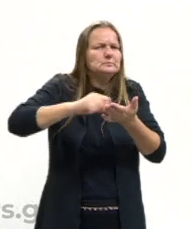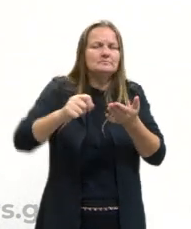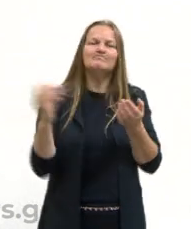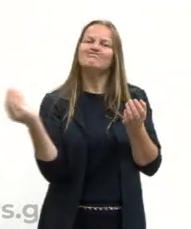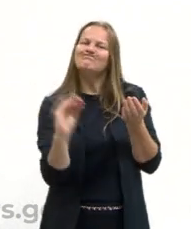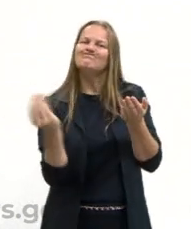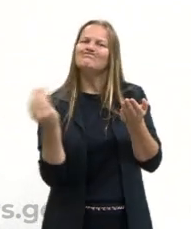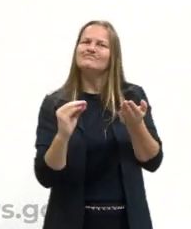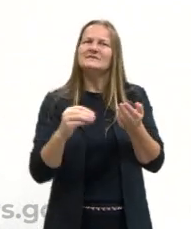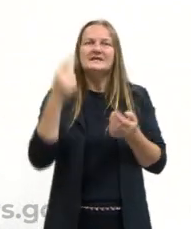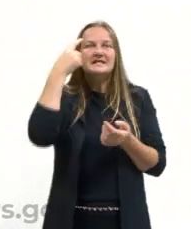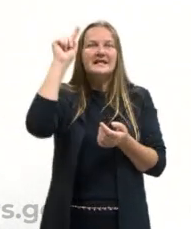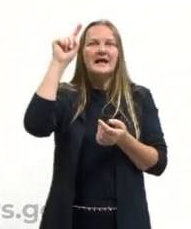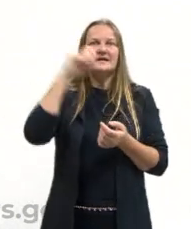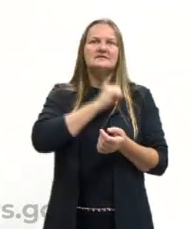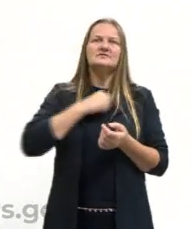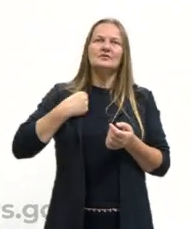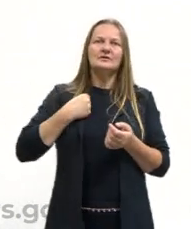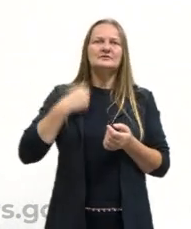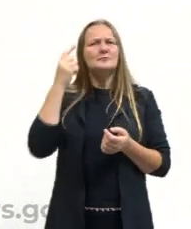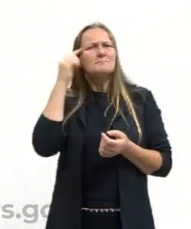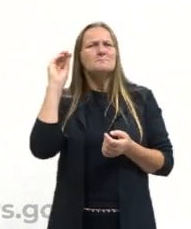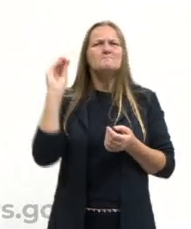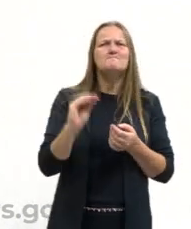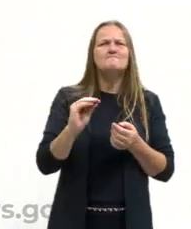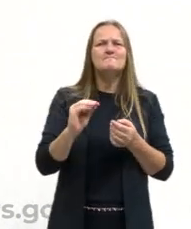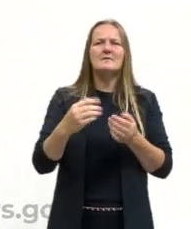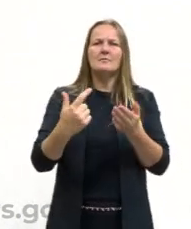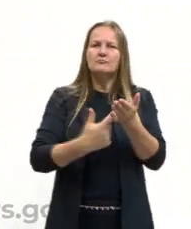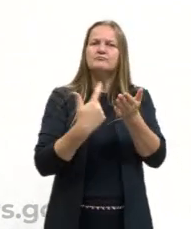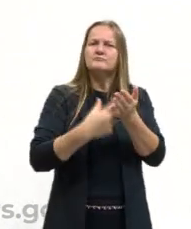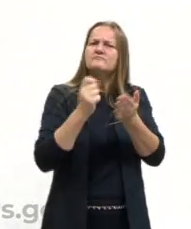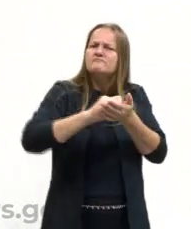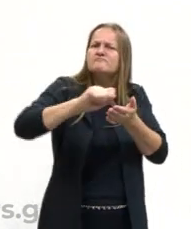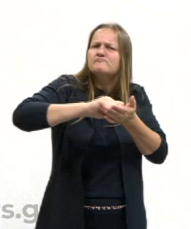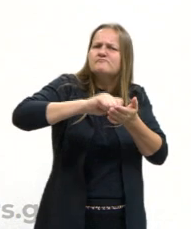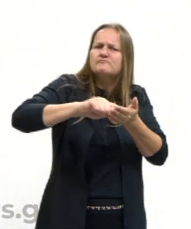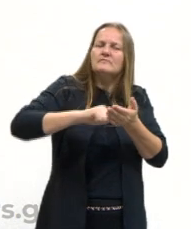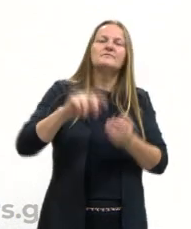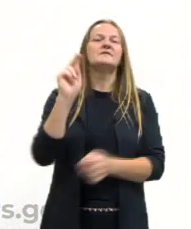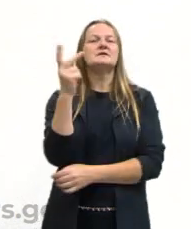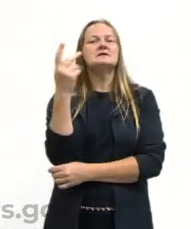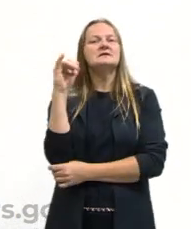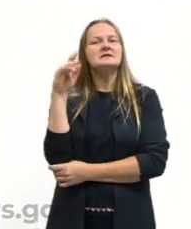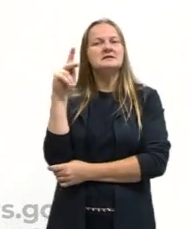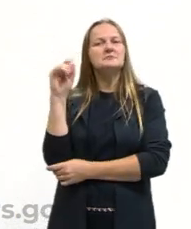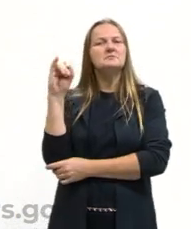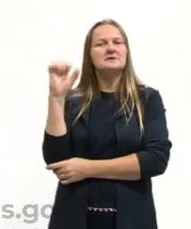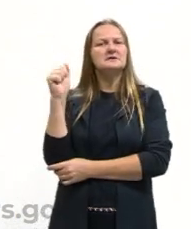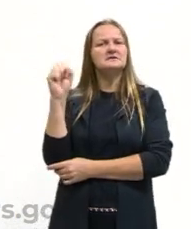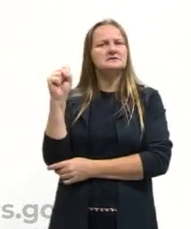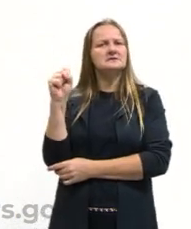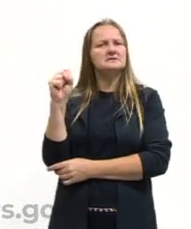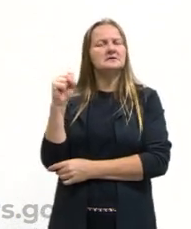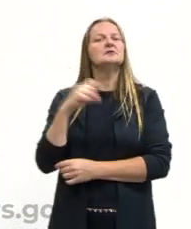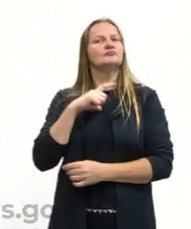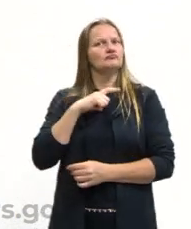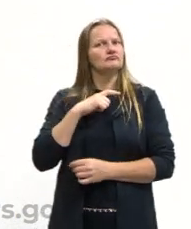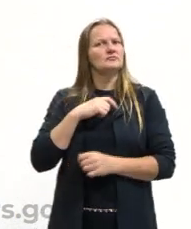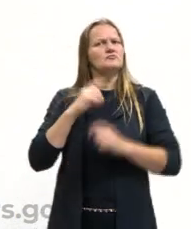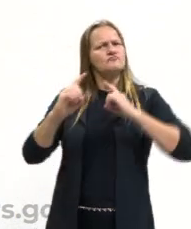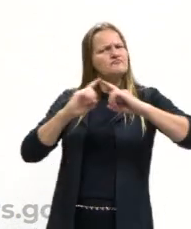Repassa muito as ideias de Sócrates e nesses embates o hippies eram era um desses sofistas que